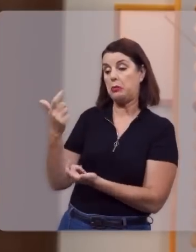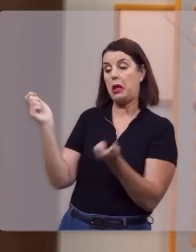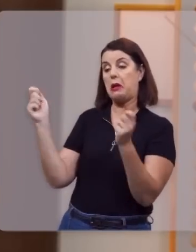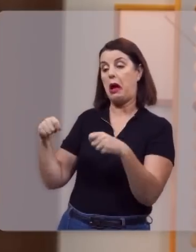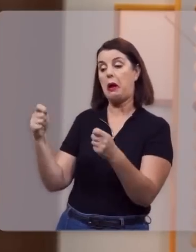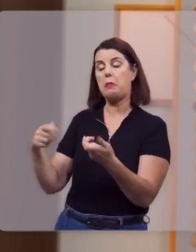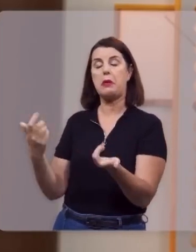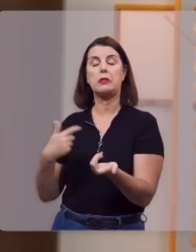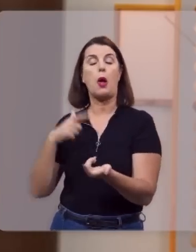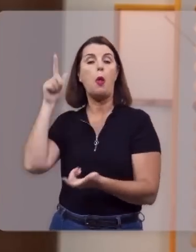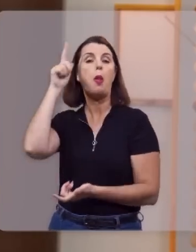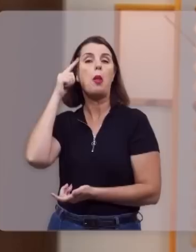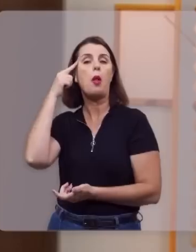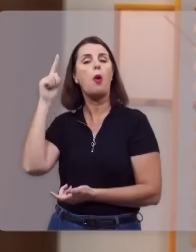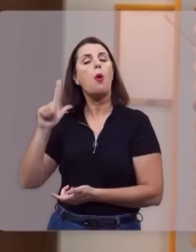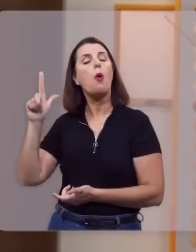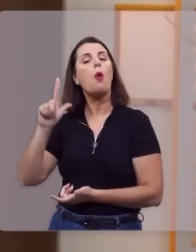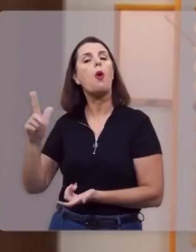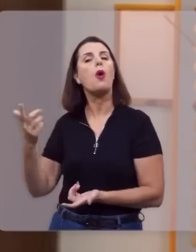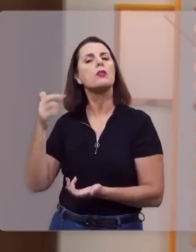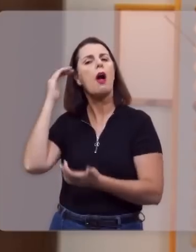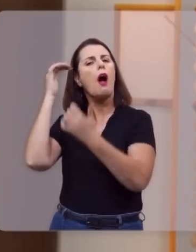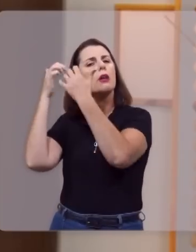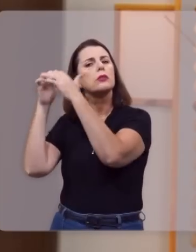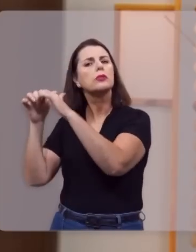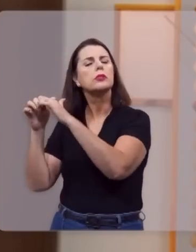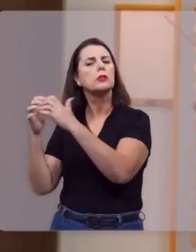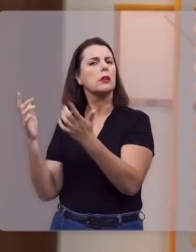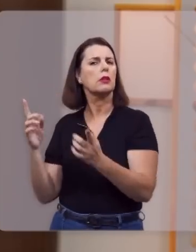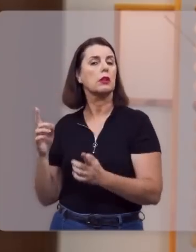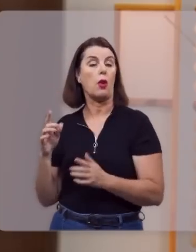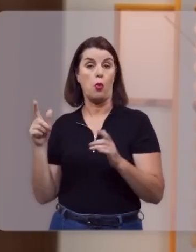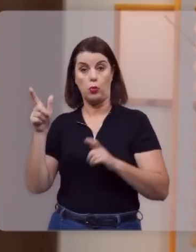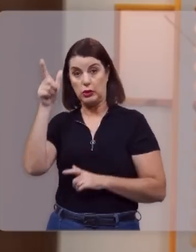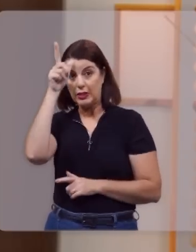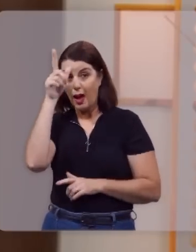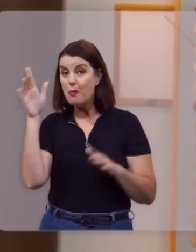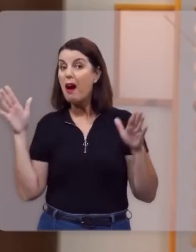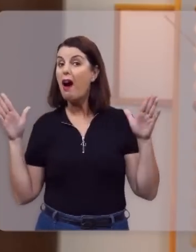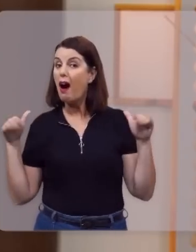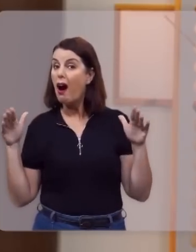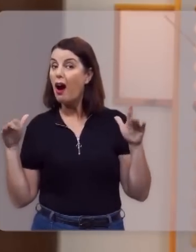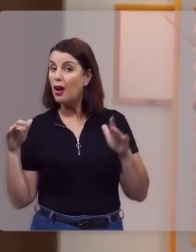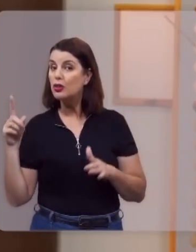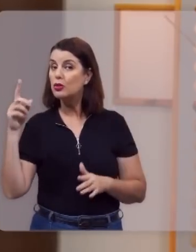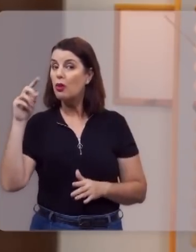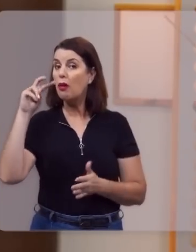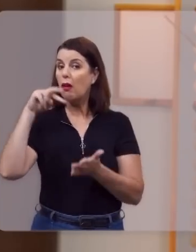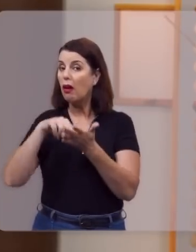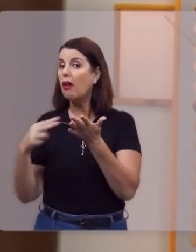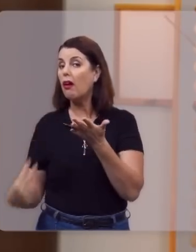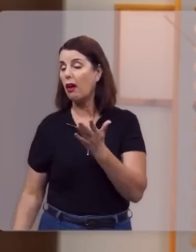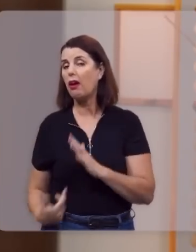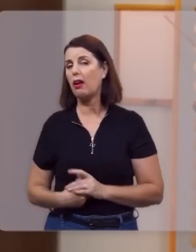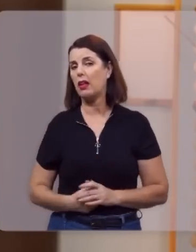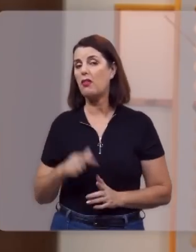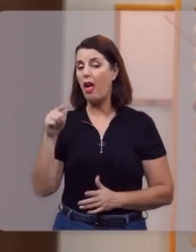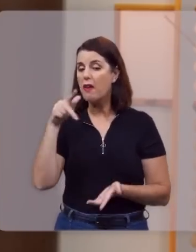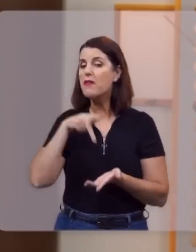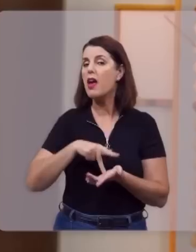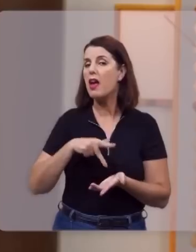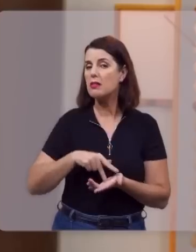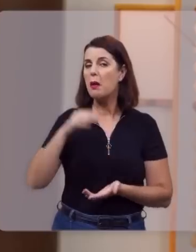de lógica e raciocínio. O diabo é um anjo caído, ele é real, ele é